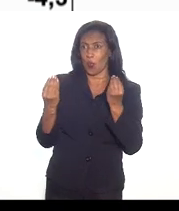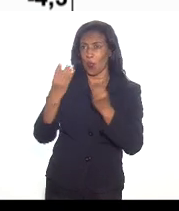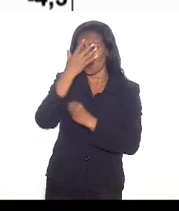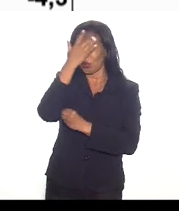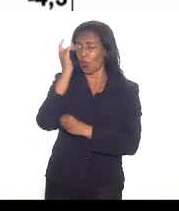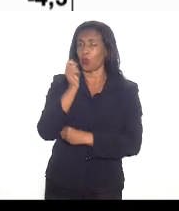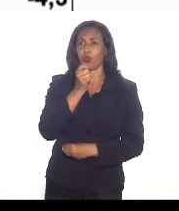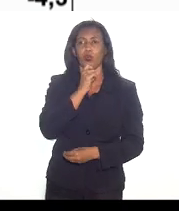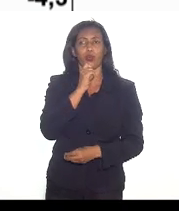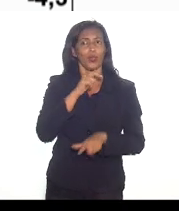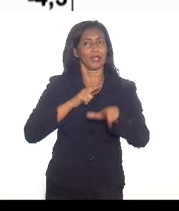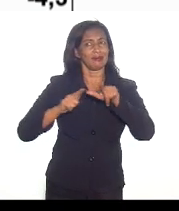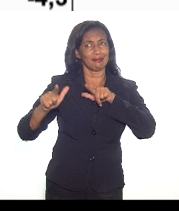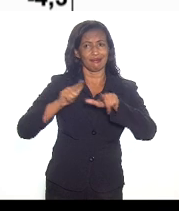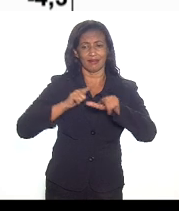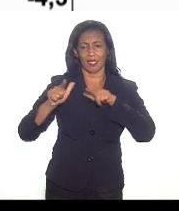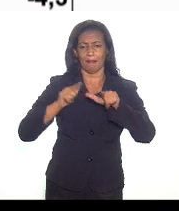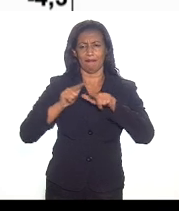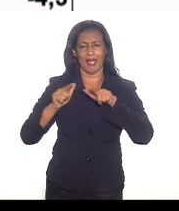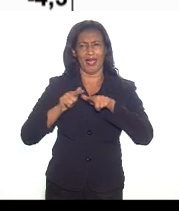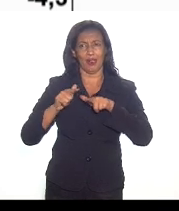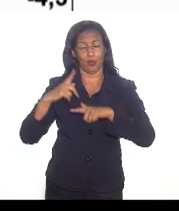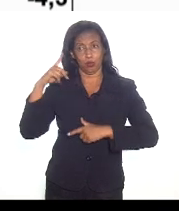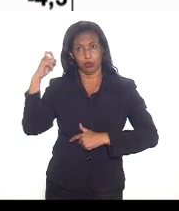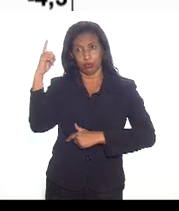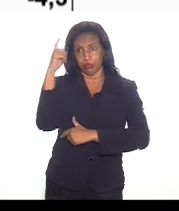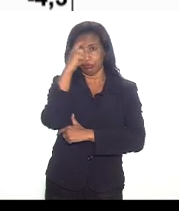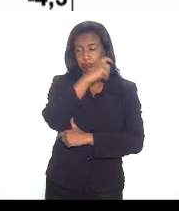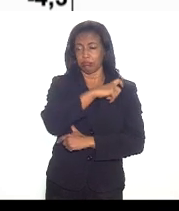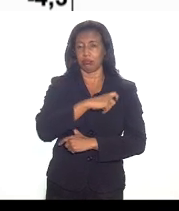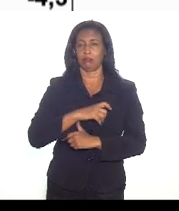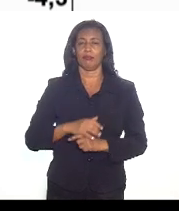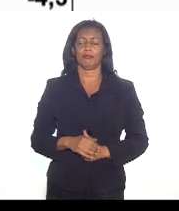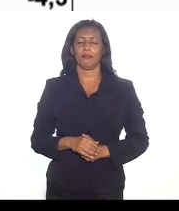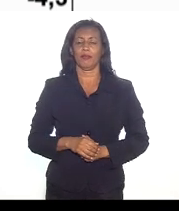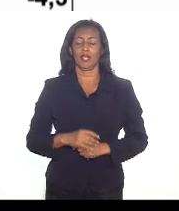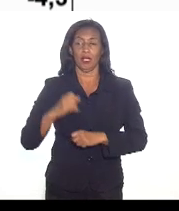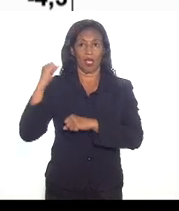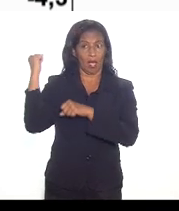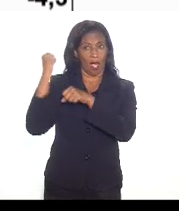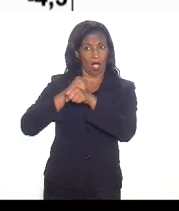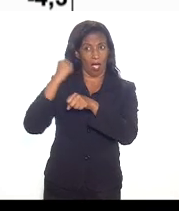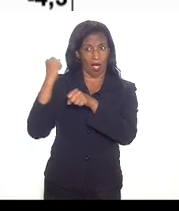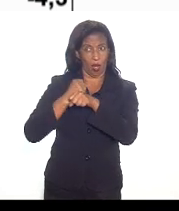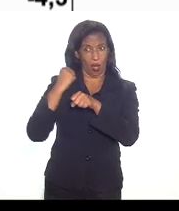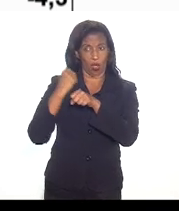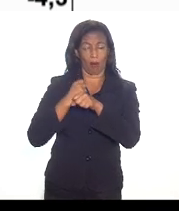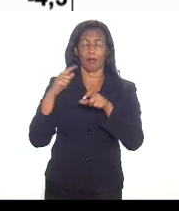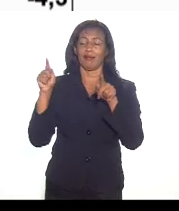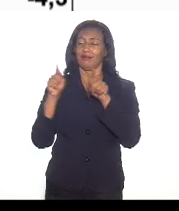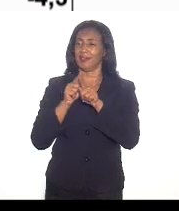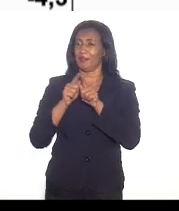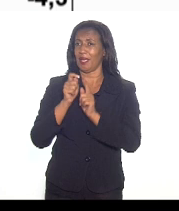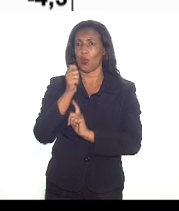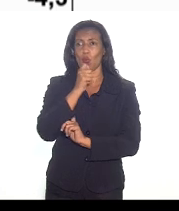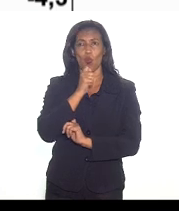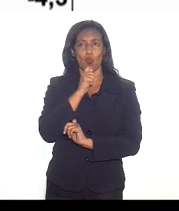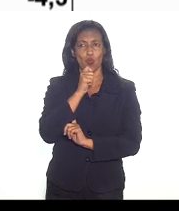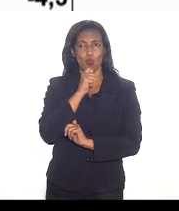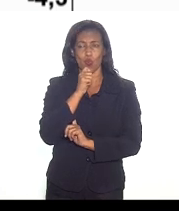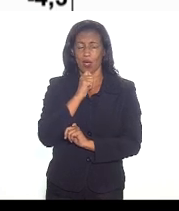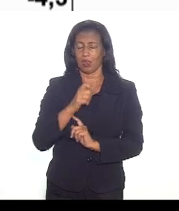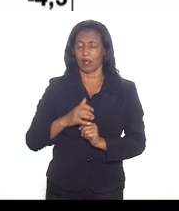absolutamente dramática, né? E a construção civil, por exemplo, a queda foi de 50%, a